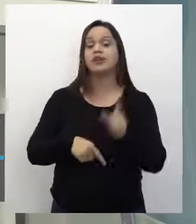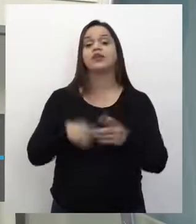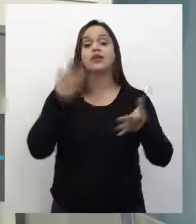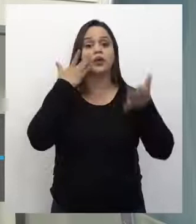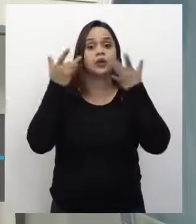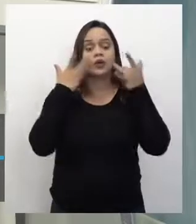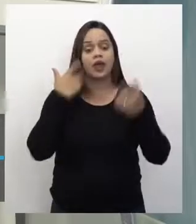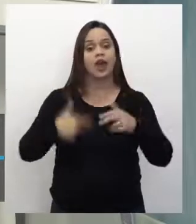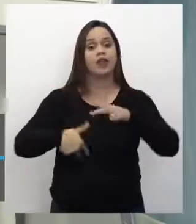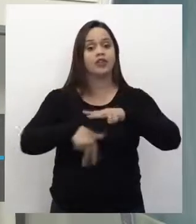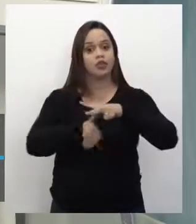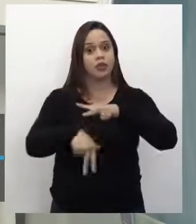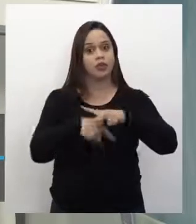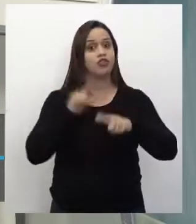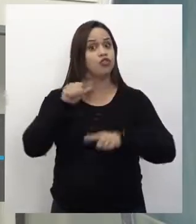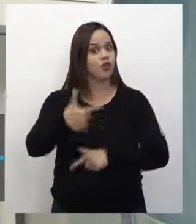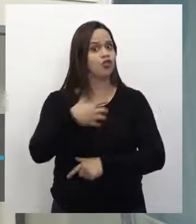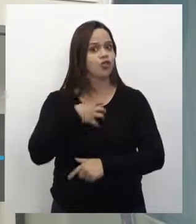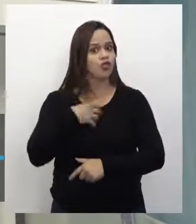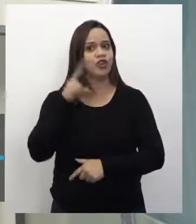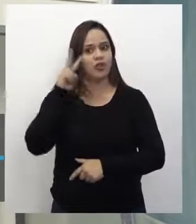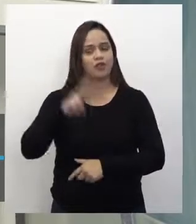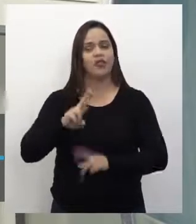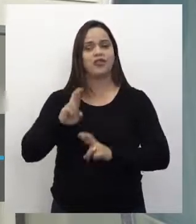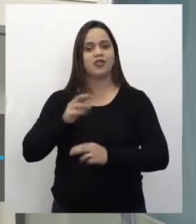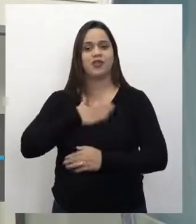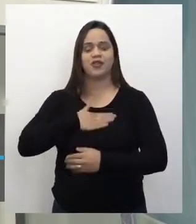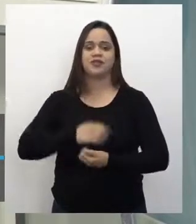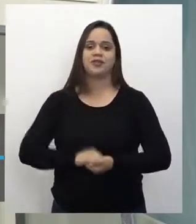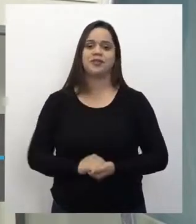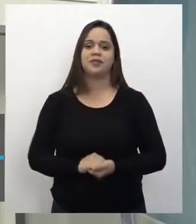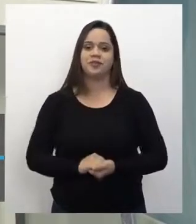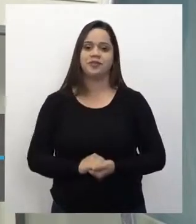de bonecos de outra forma. Espero que vocês gostem.